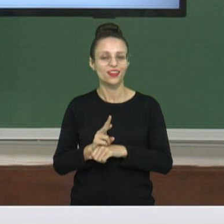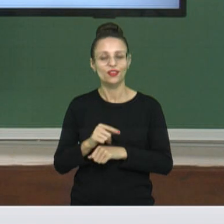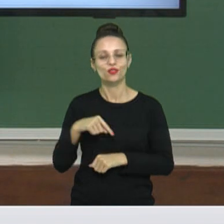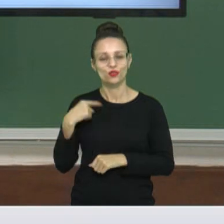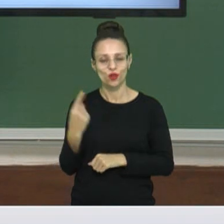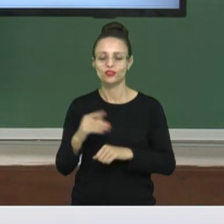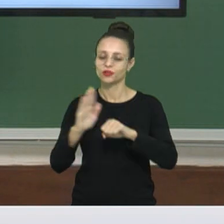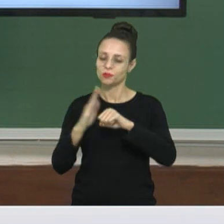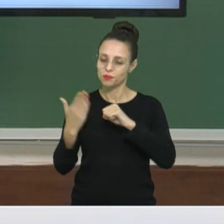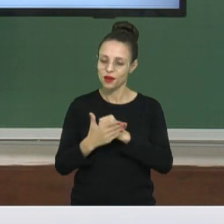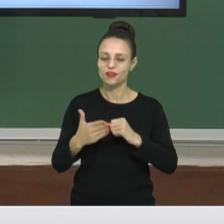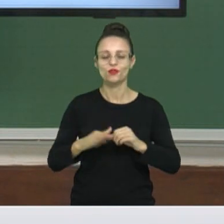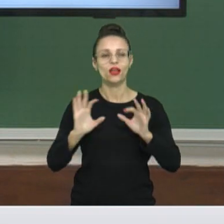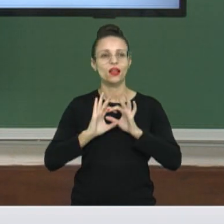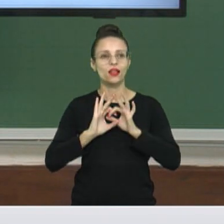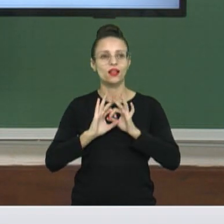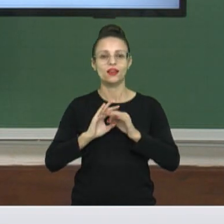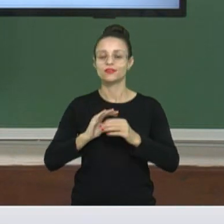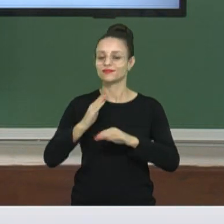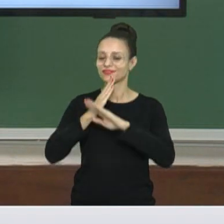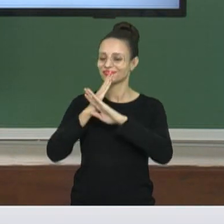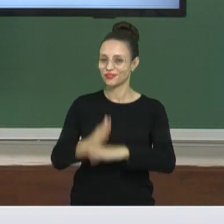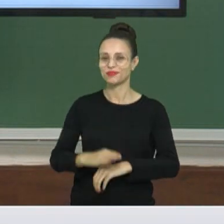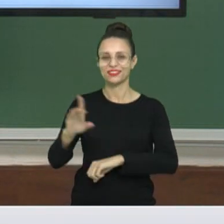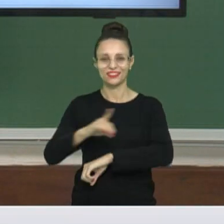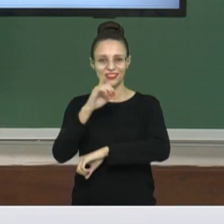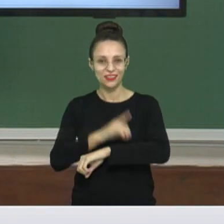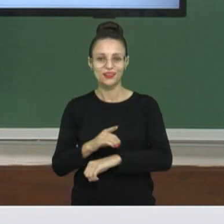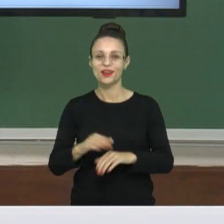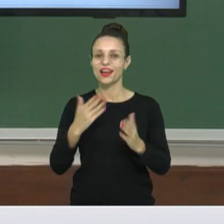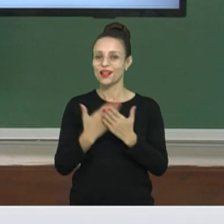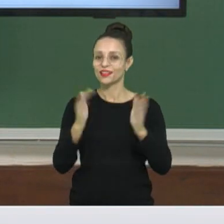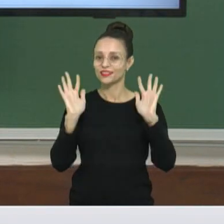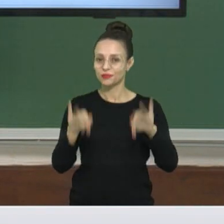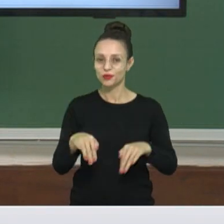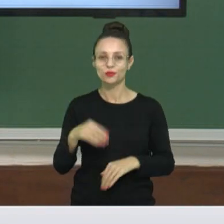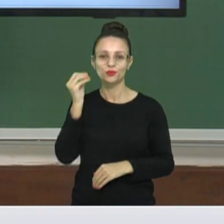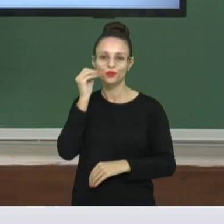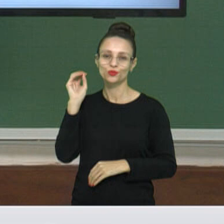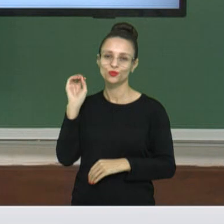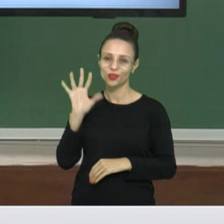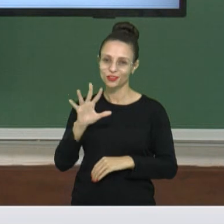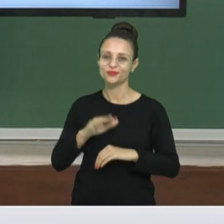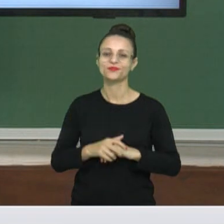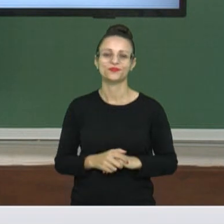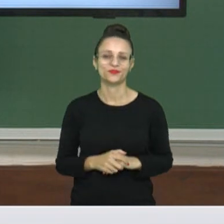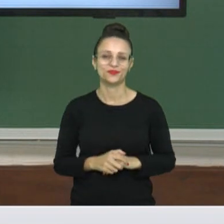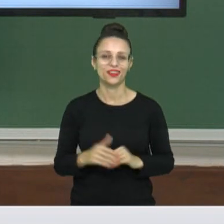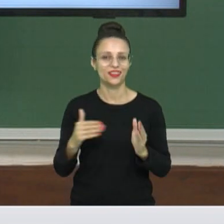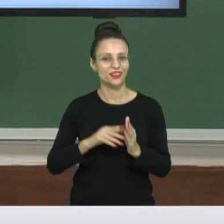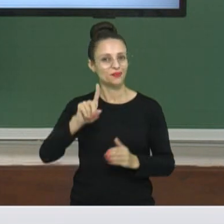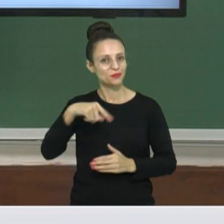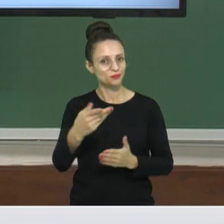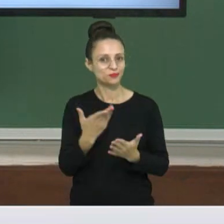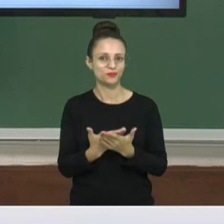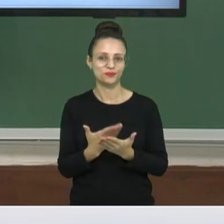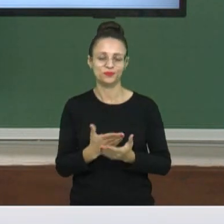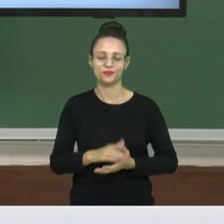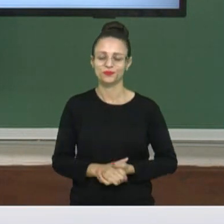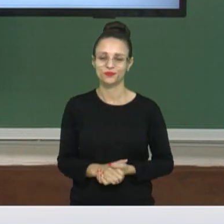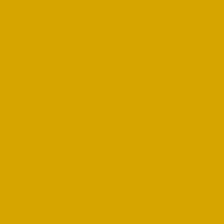o nosso bairro fica livre da dengue. Pessoal, nossa aula terminou. Um beijo da prof, até a próxima aula.